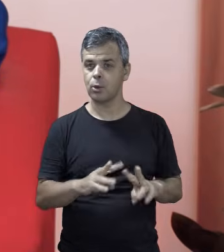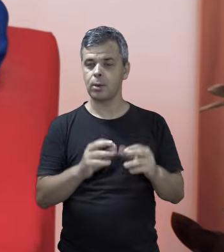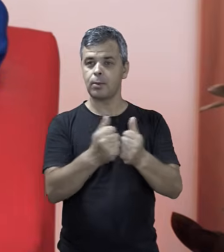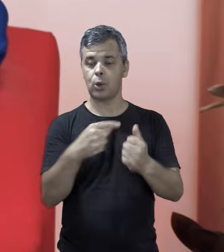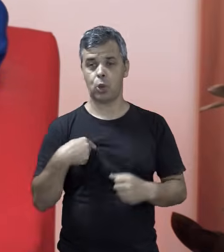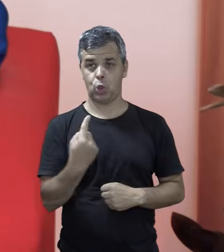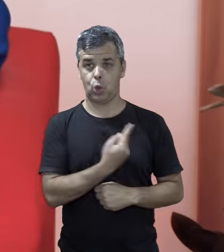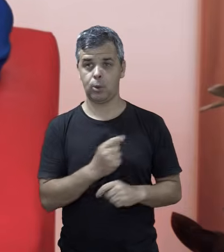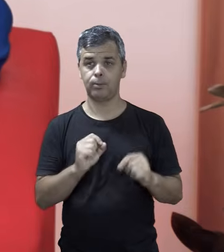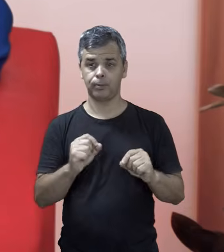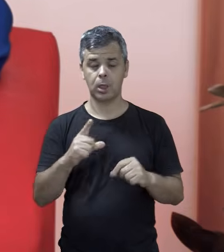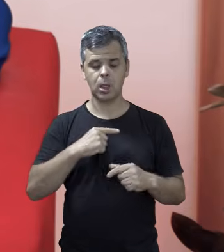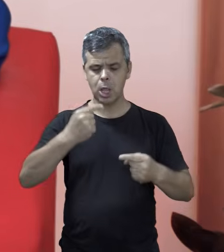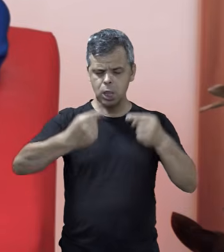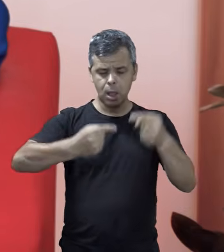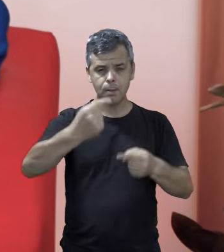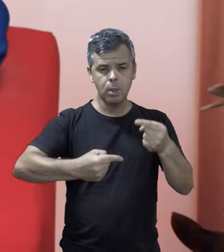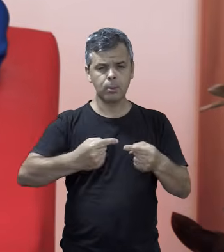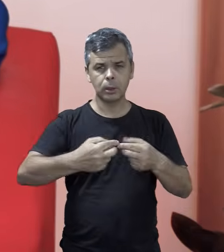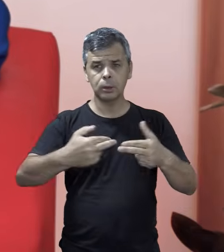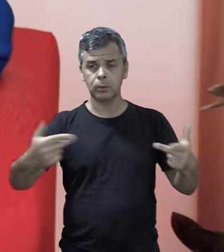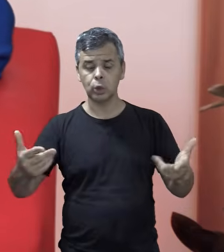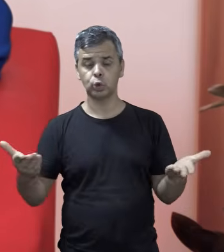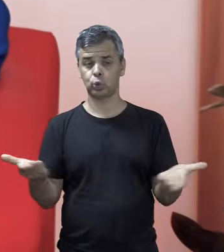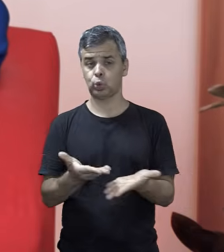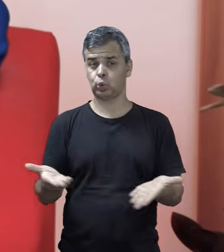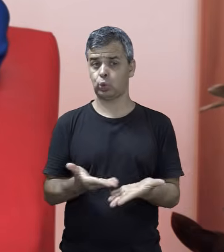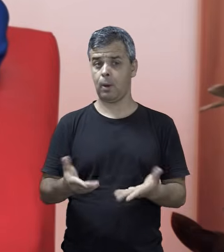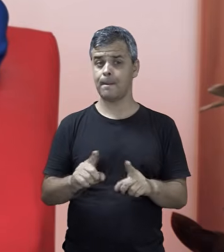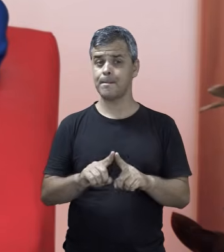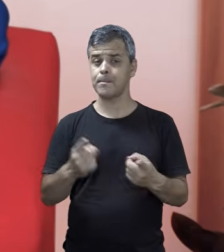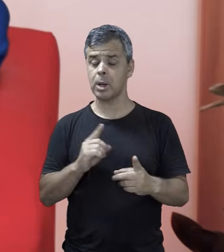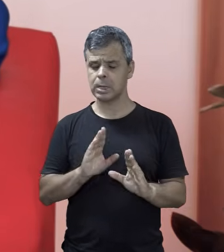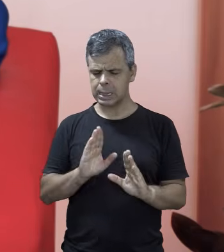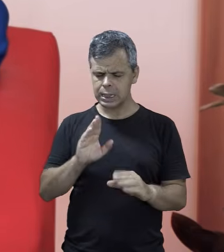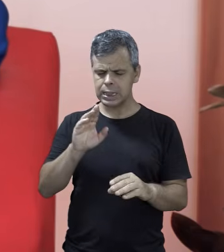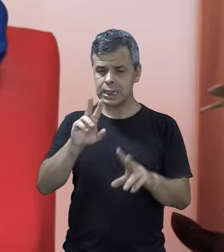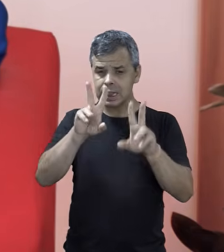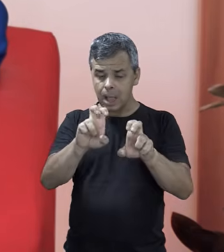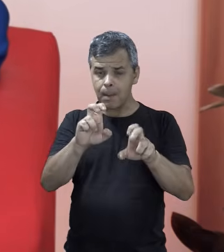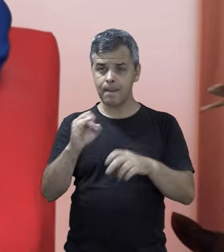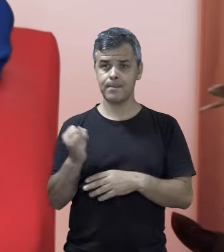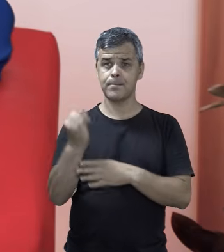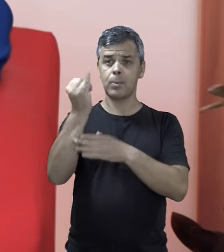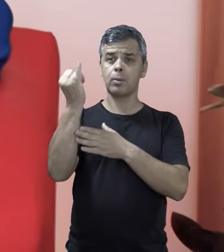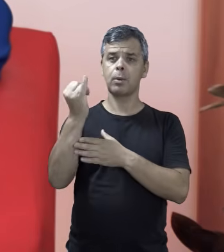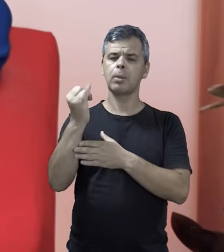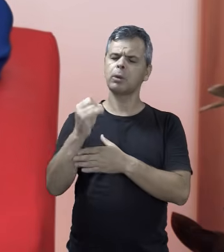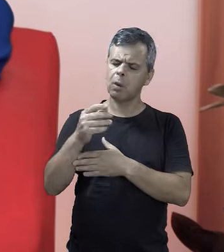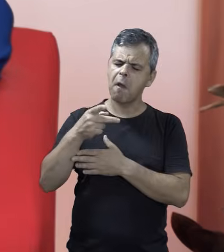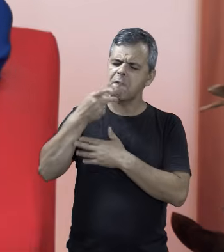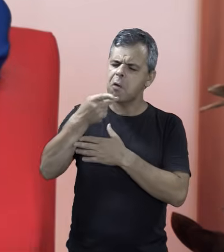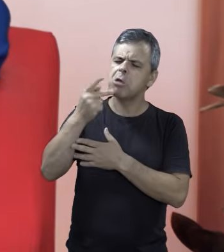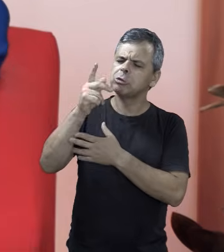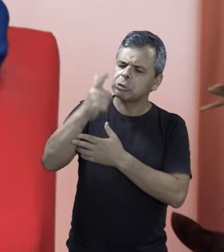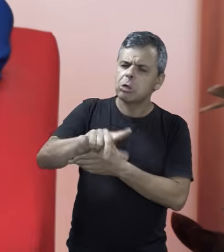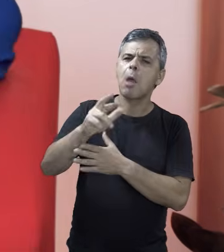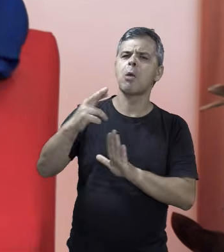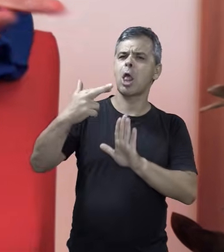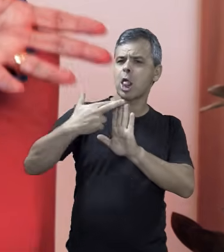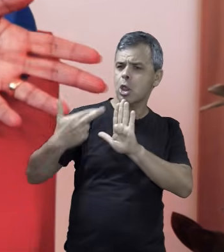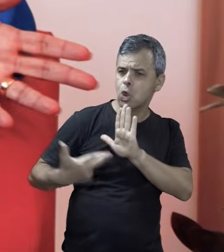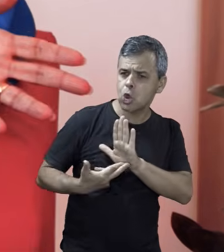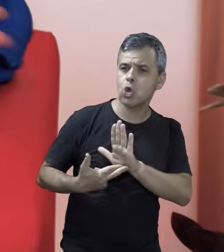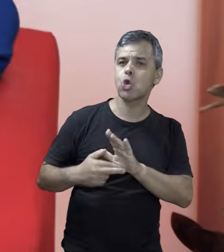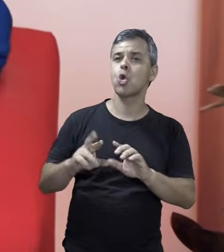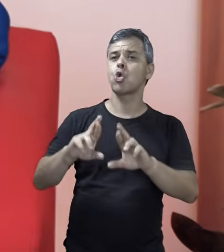a gente tem debatido muita coisa da atualidade, mas temas centrais que têm sido ditos sempre nas nossas resoluções do PT,